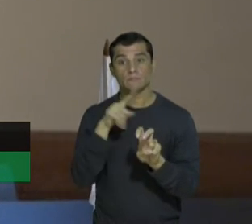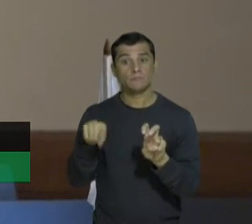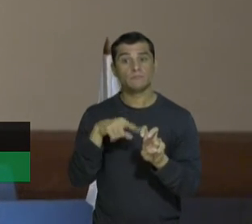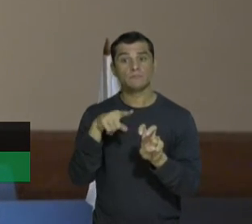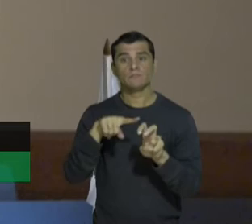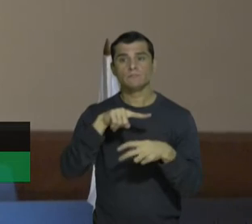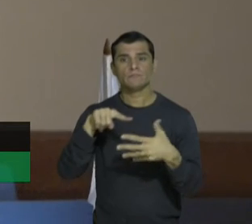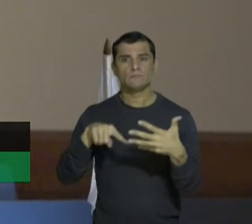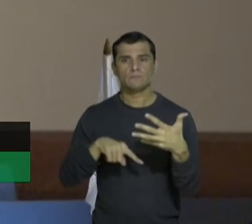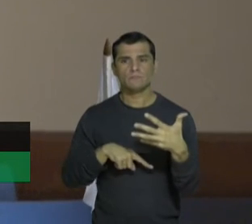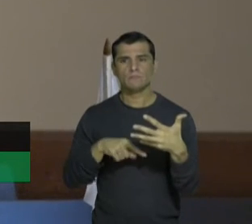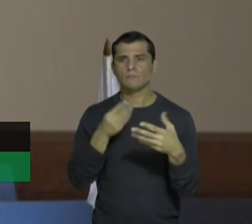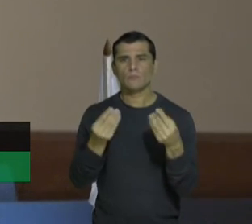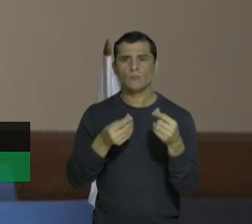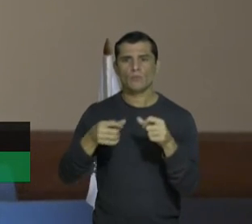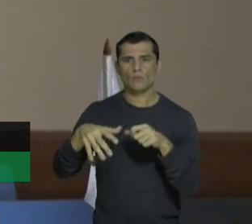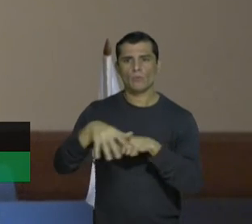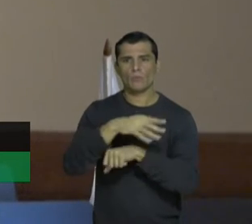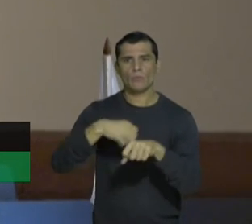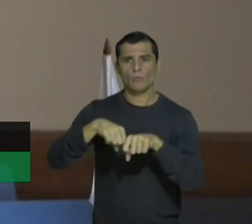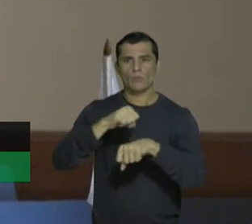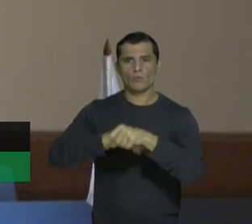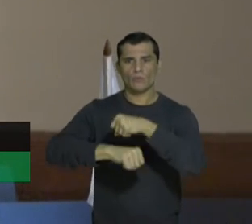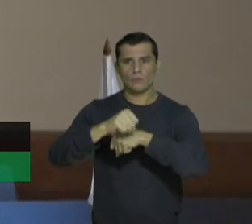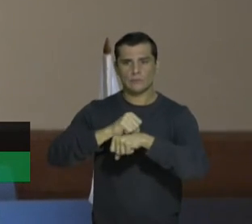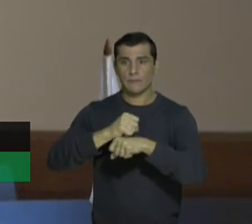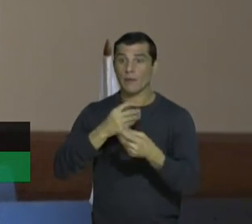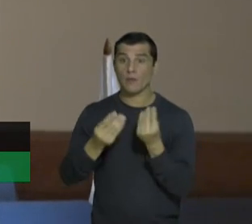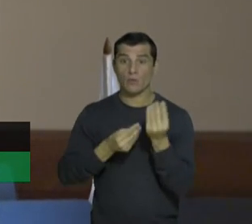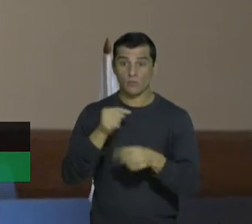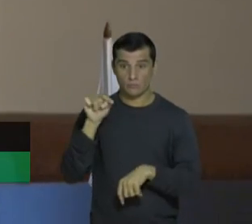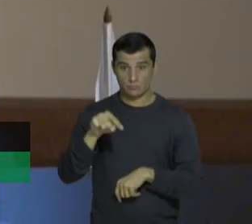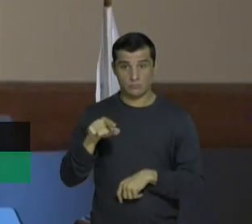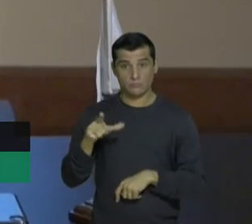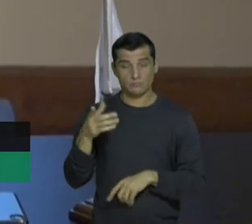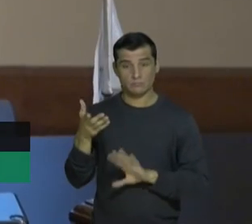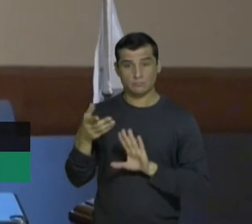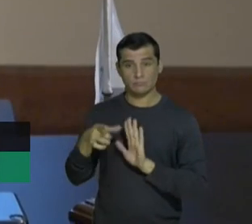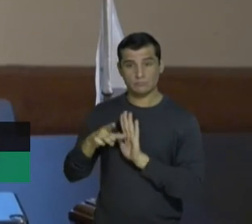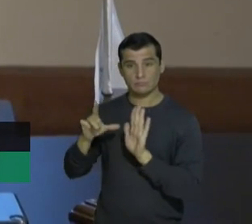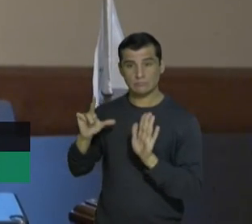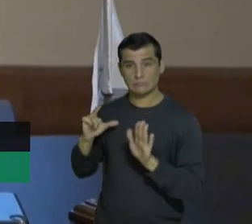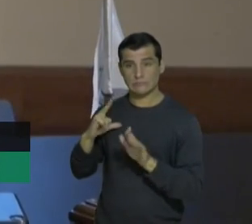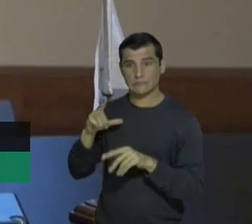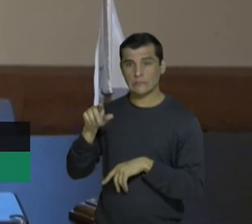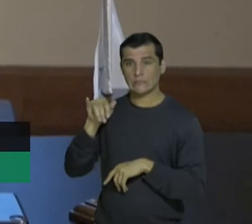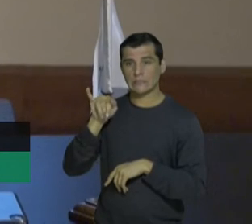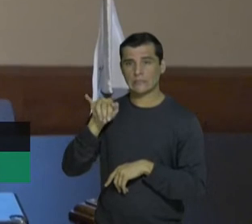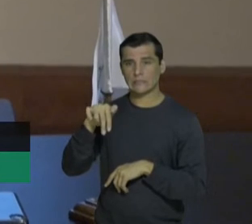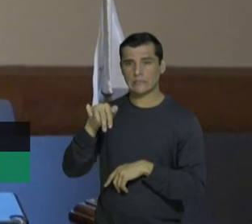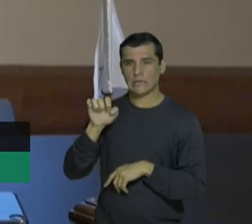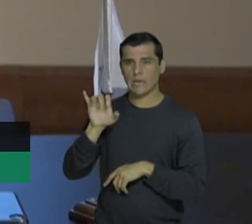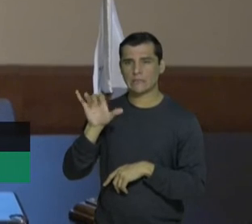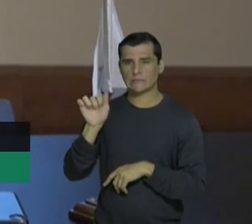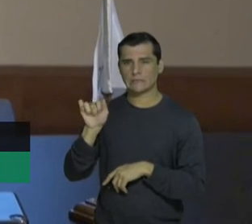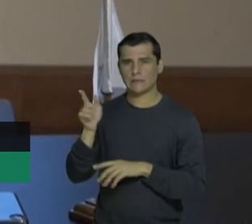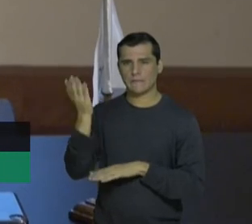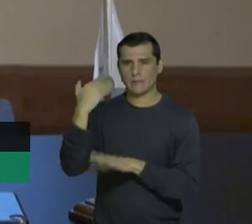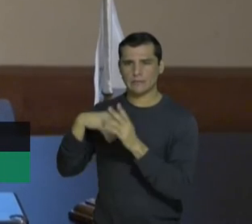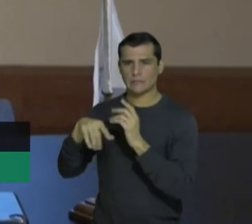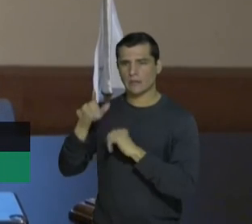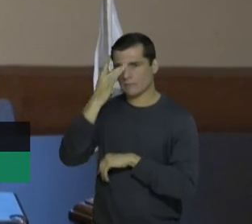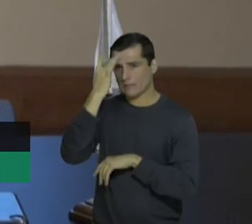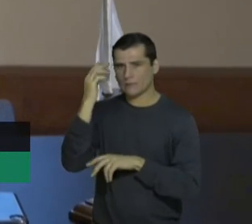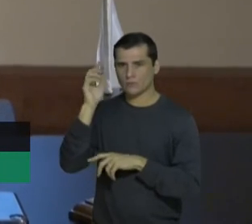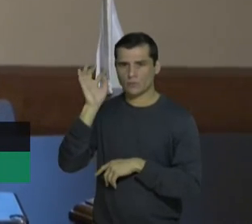né da sustentabilidade conforme eh salientava inac sax eh a institucionalidade